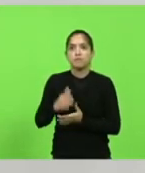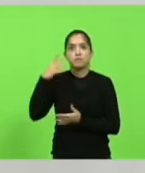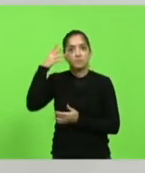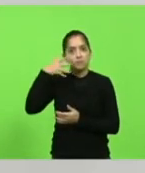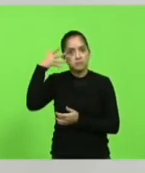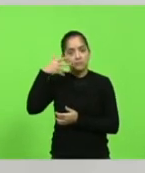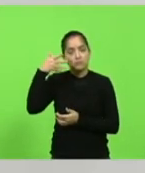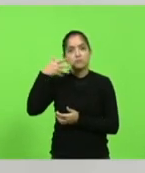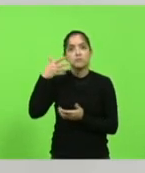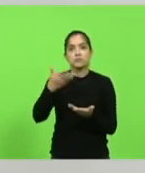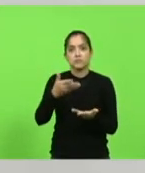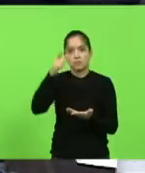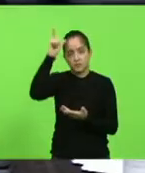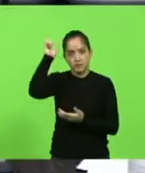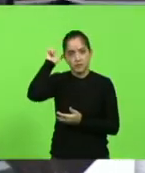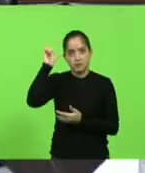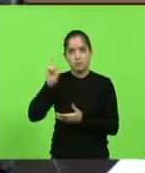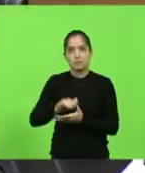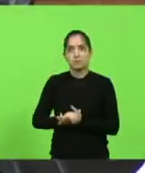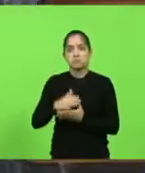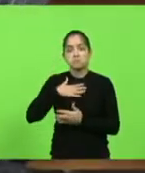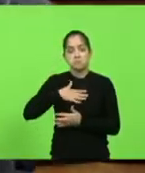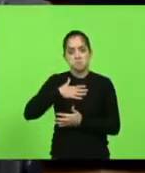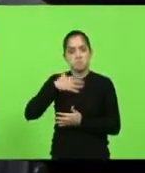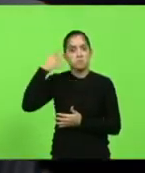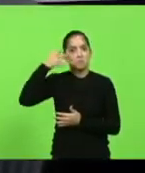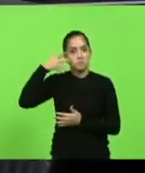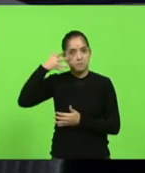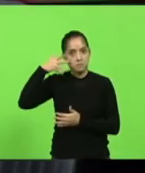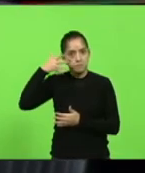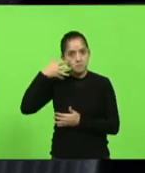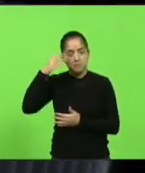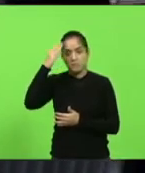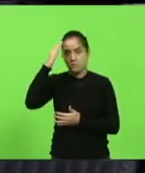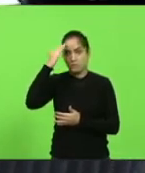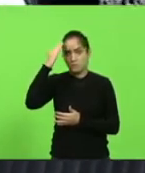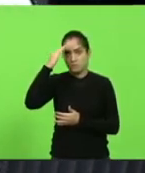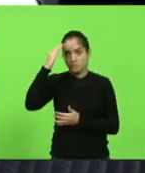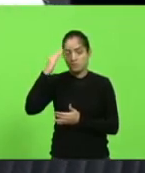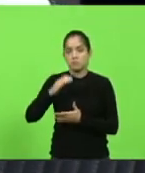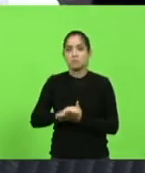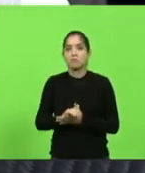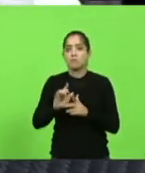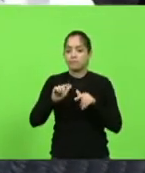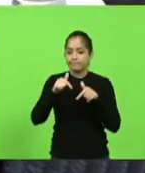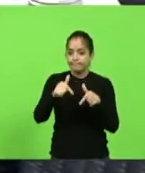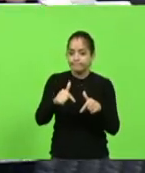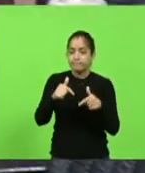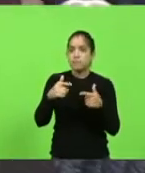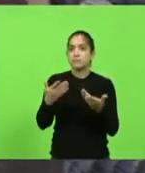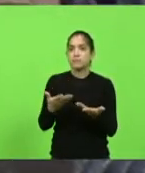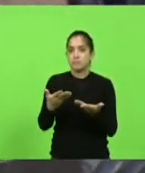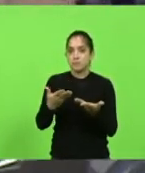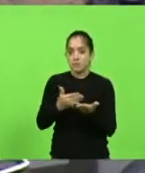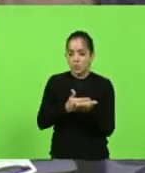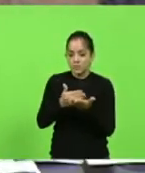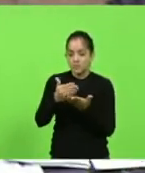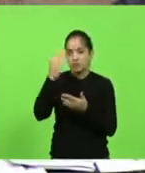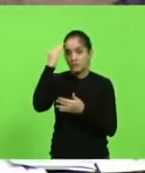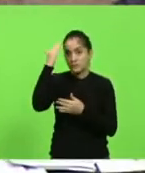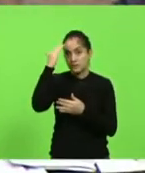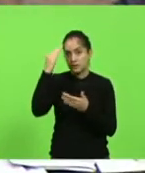senhor, deputado Kennedy Nunes. Falar que a partir da compreensão vem a ação. Nós estamos começando a compreender isso.